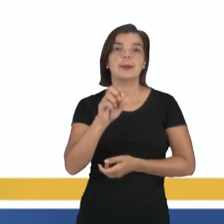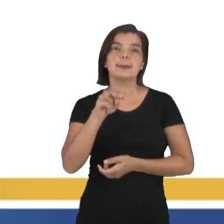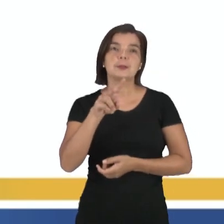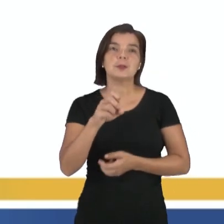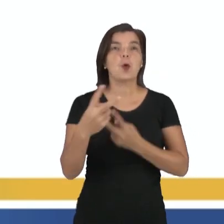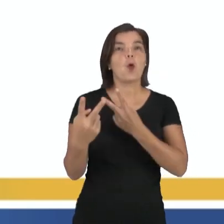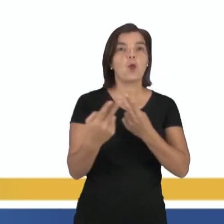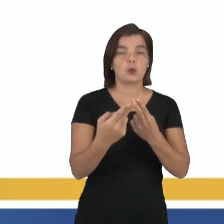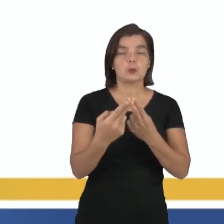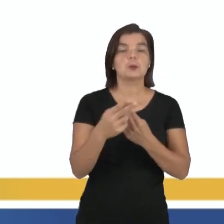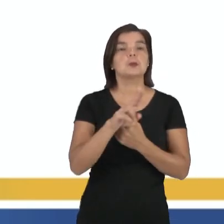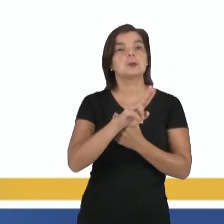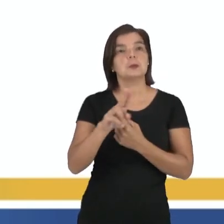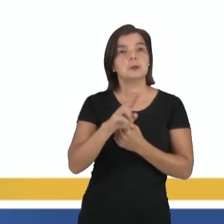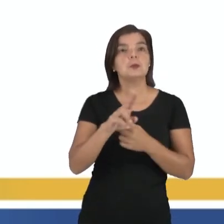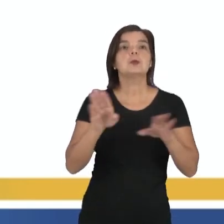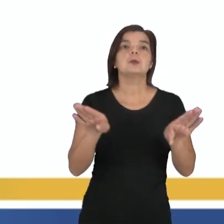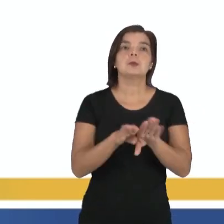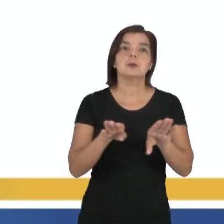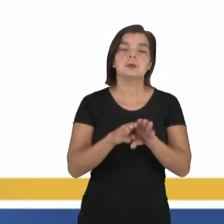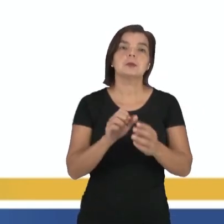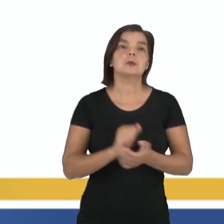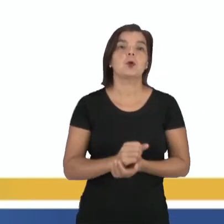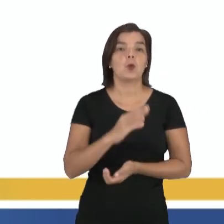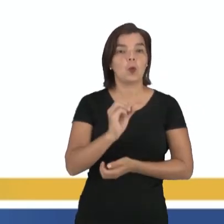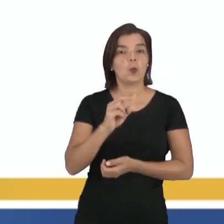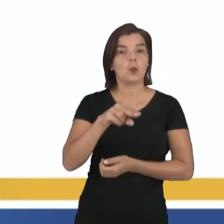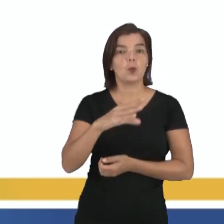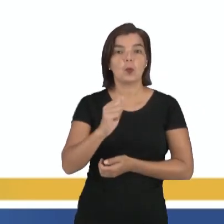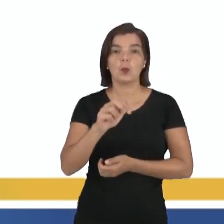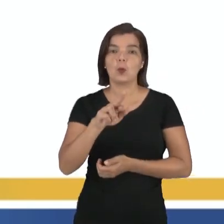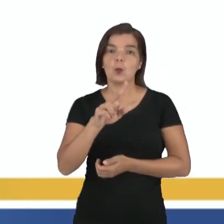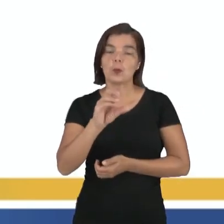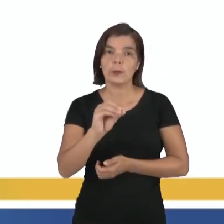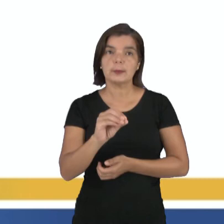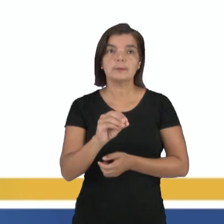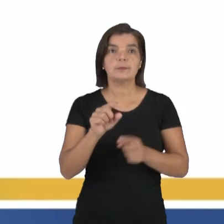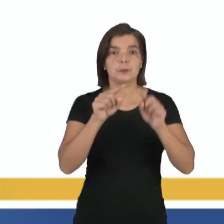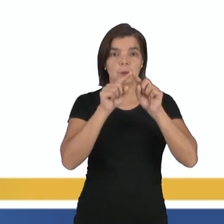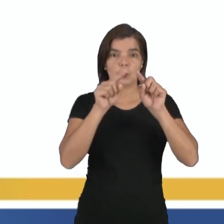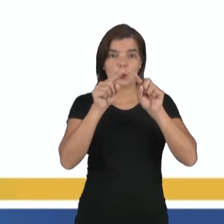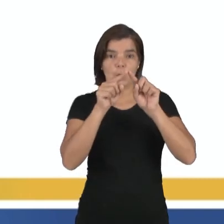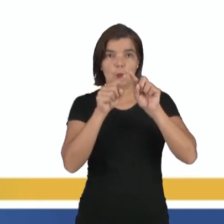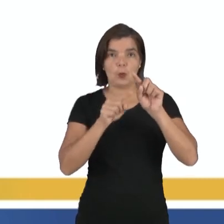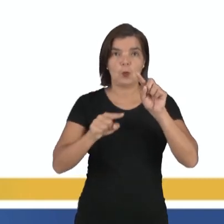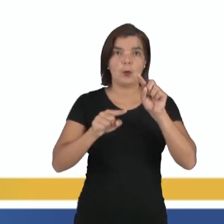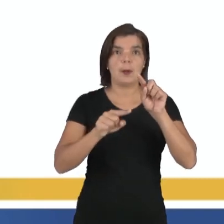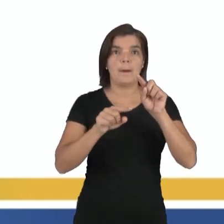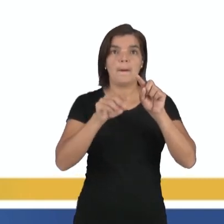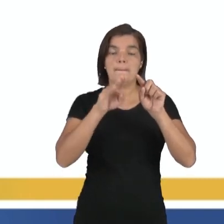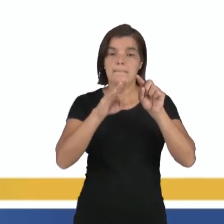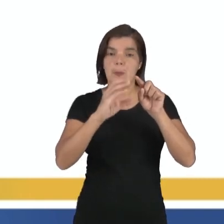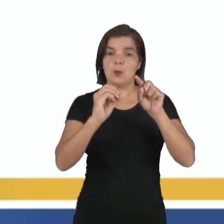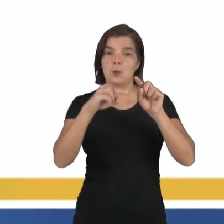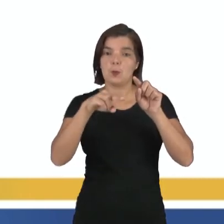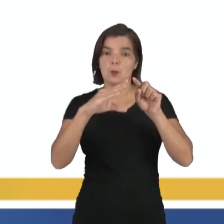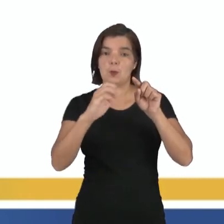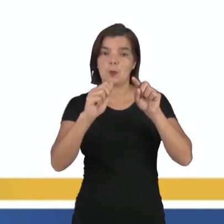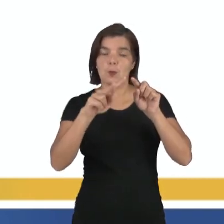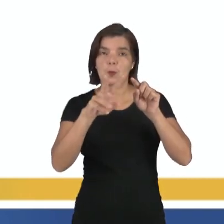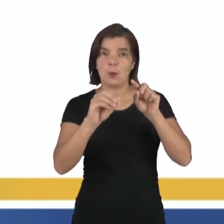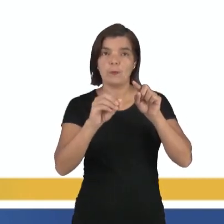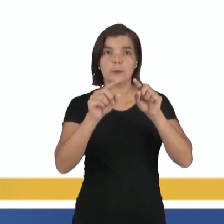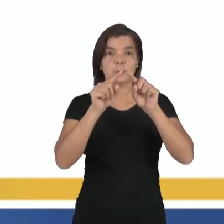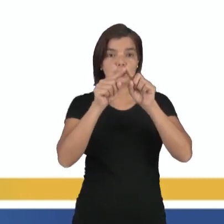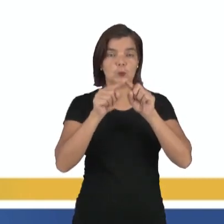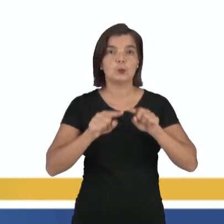forma, só que no lugar do nome convexa é côncava. Então a gente tem a lente côncava, a lente biconvexa, que é os dois lados com